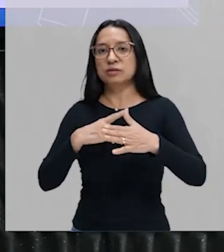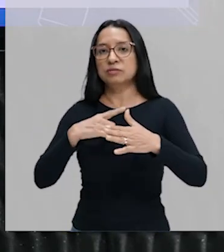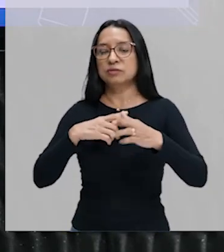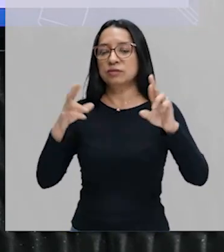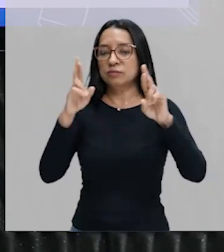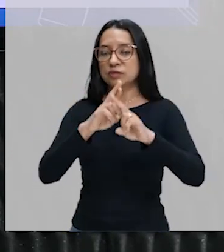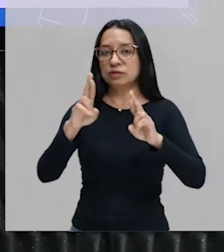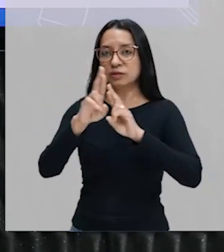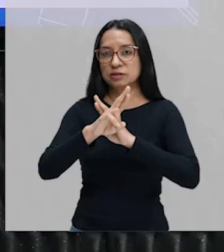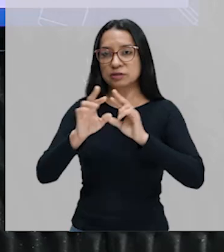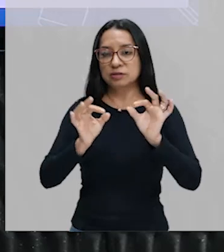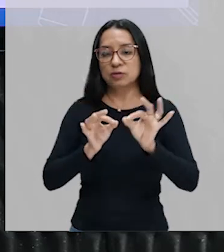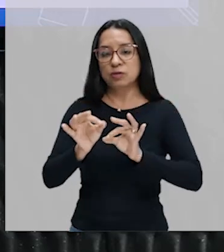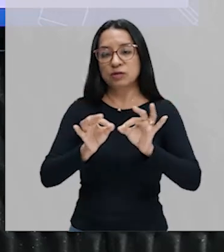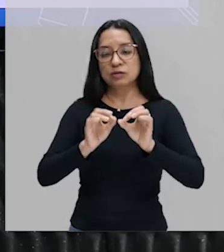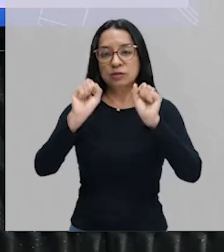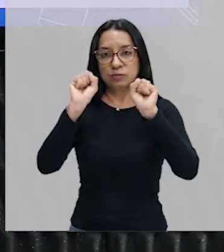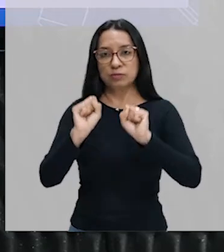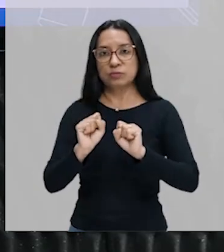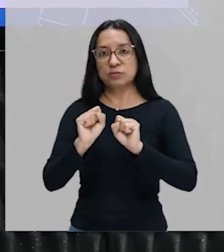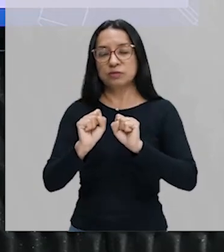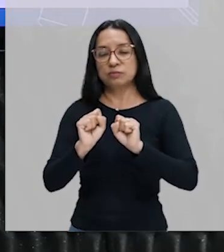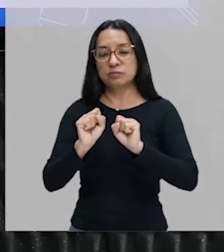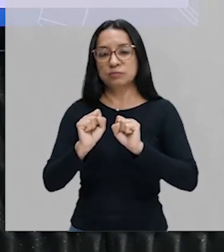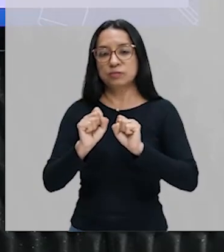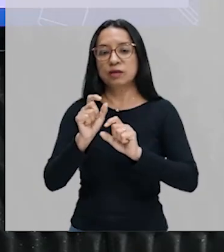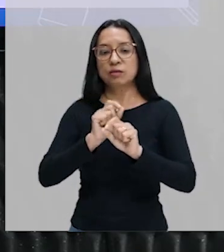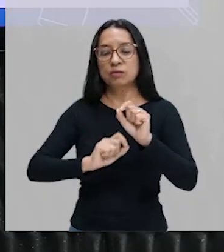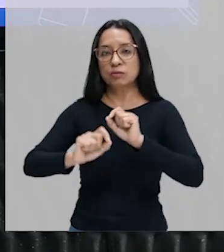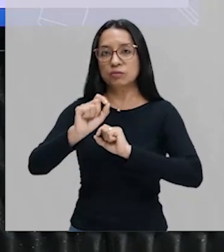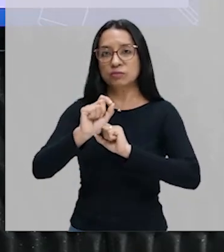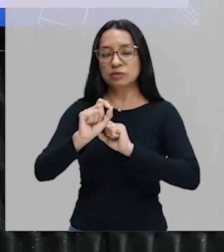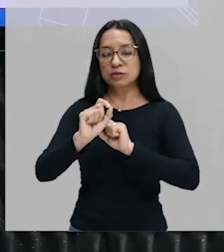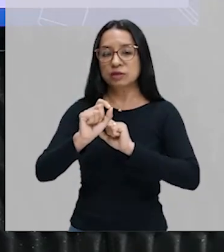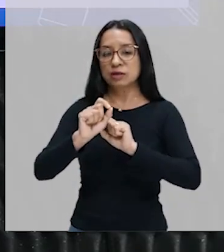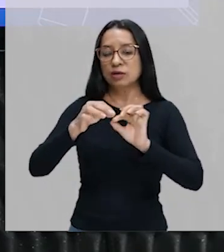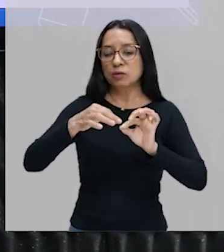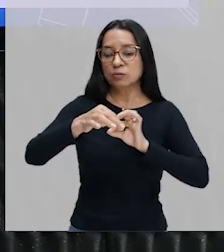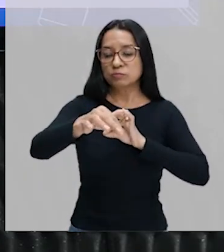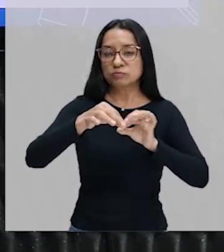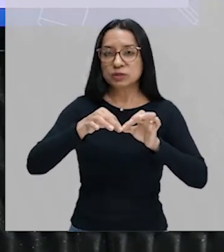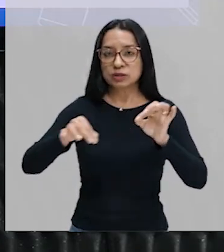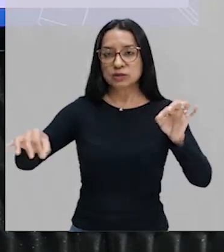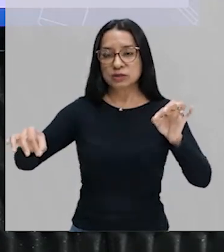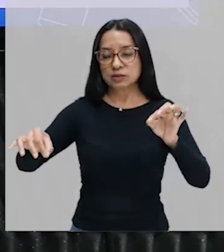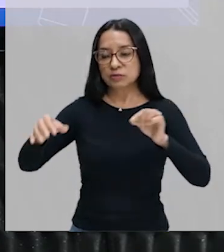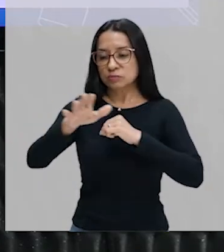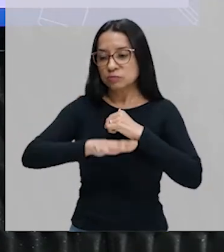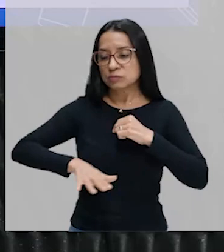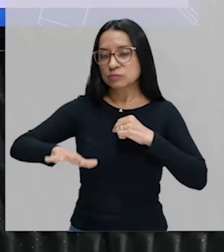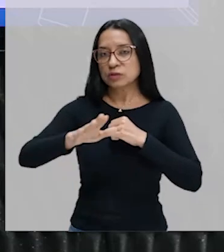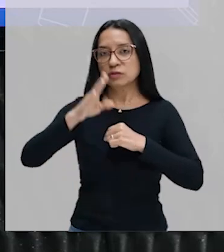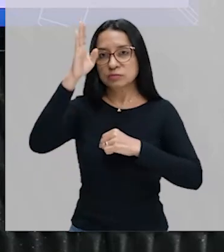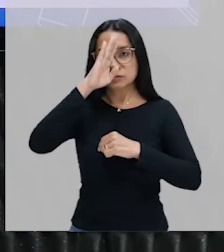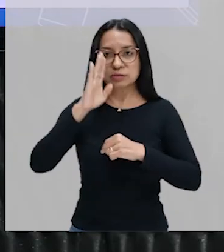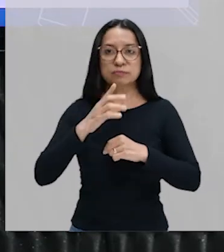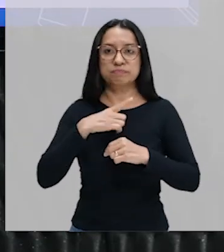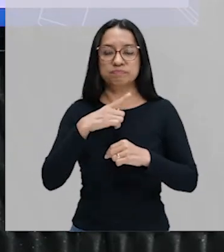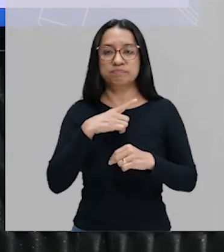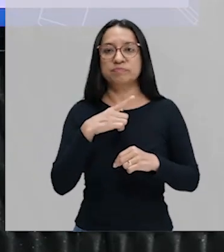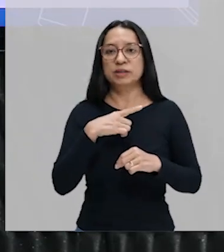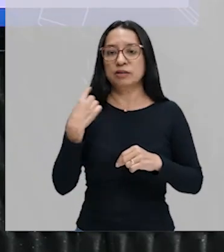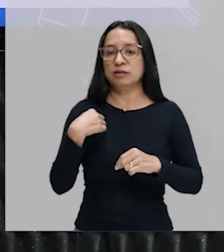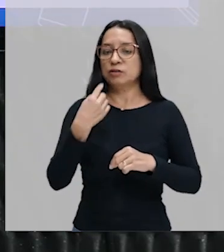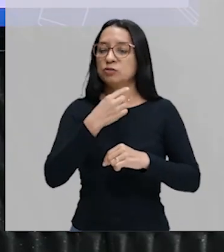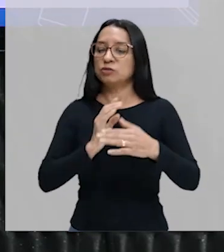uma relação de ordem e de poder. Esse é o território. Então, por exemplo, território do Estado brasileiro é onde tem ali, né, as